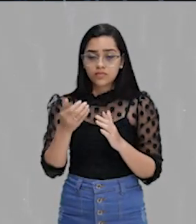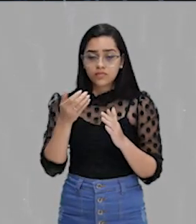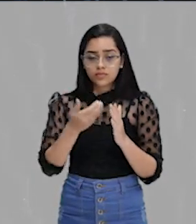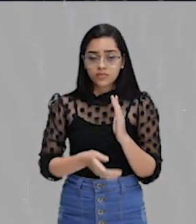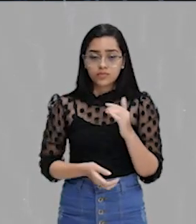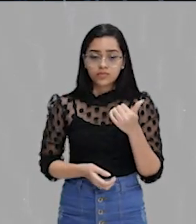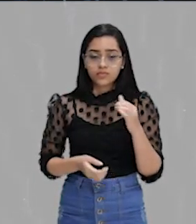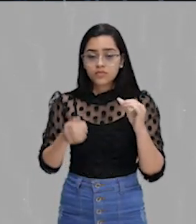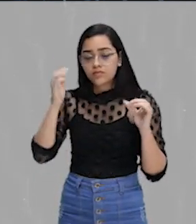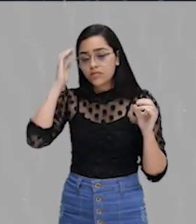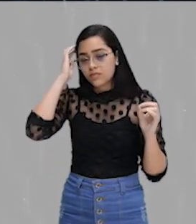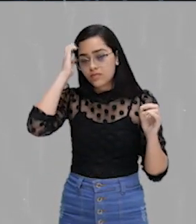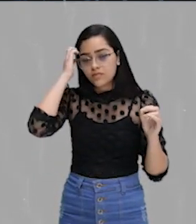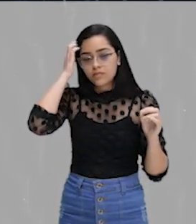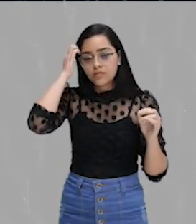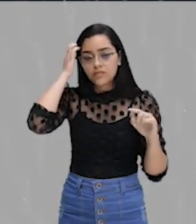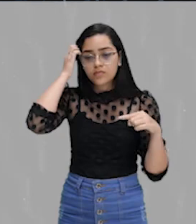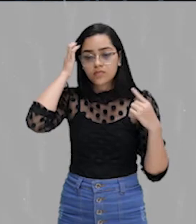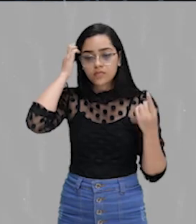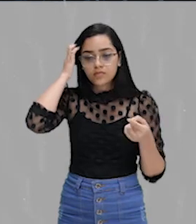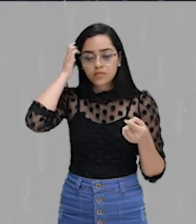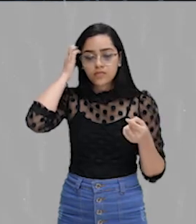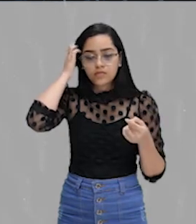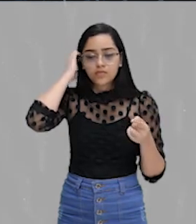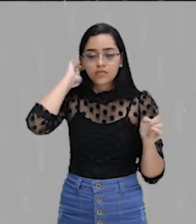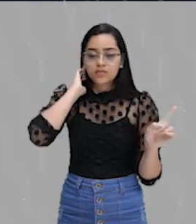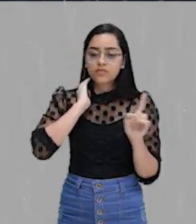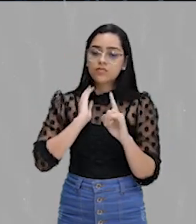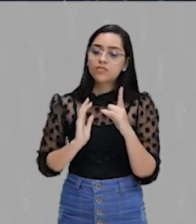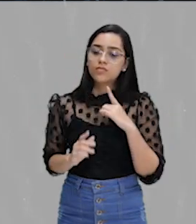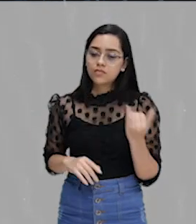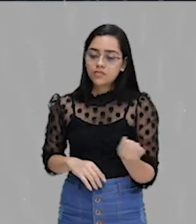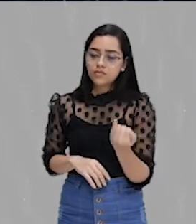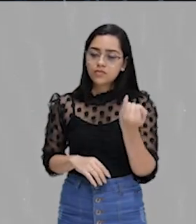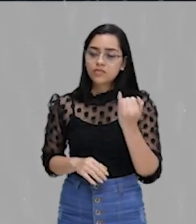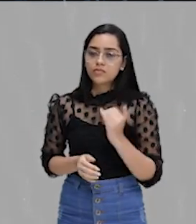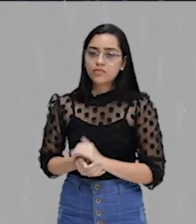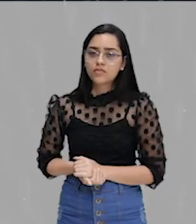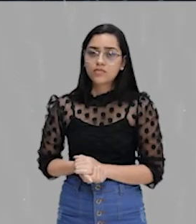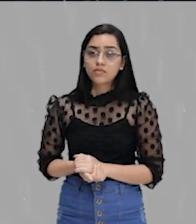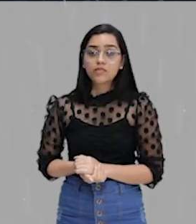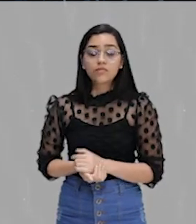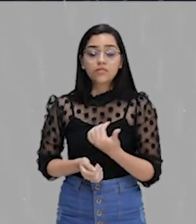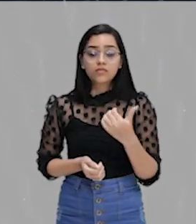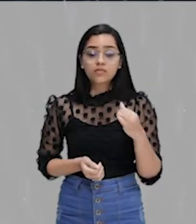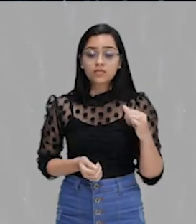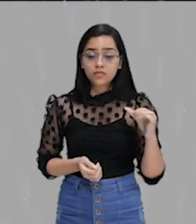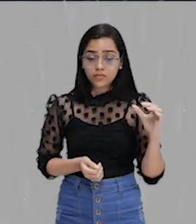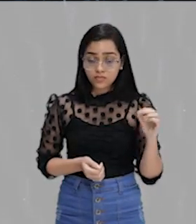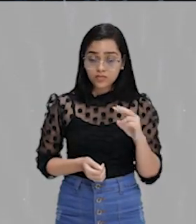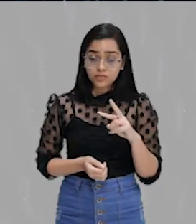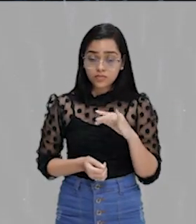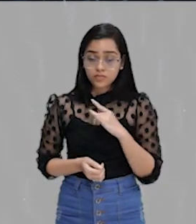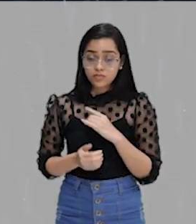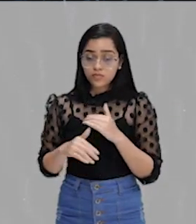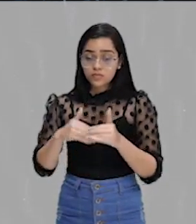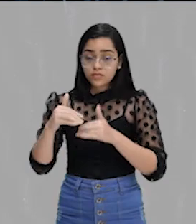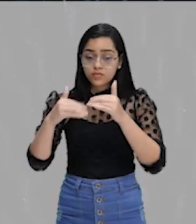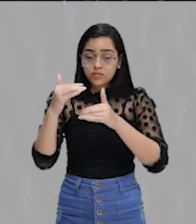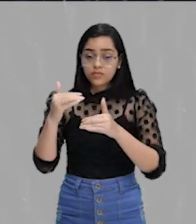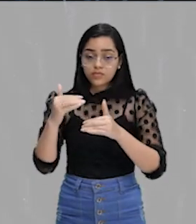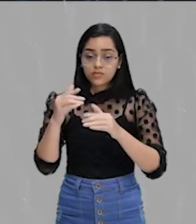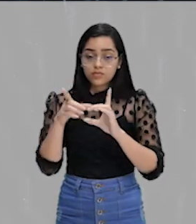1990, né? Após esse plebiscito do não, que foi fundamental para a queda de Pinochet, em 90 o Chile vai passar por um processo